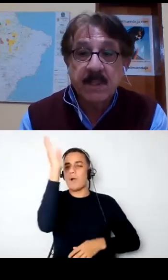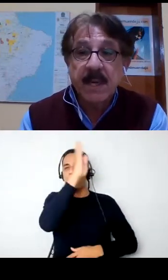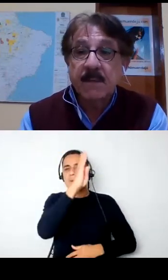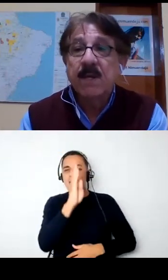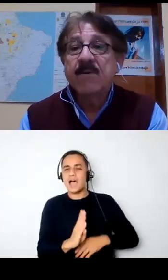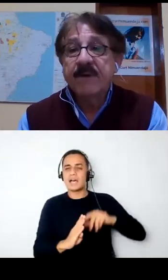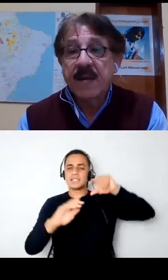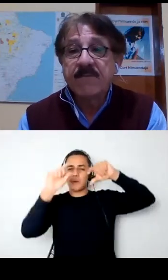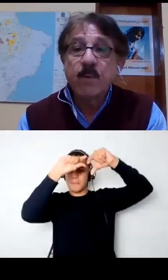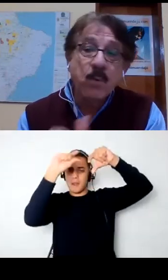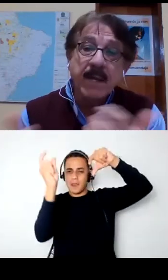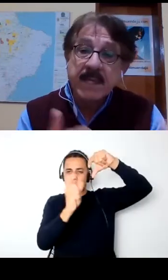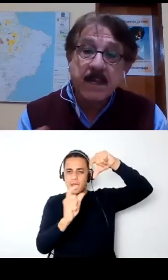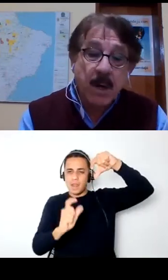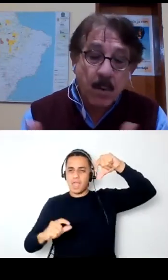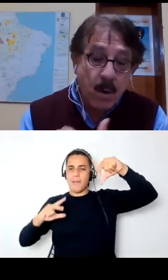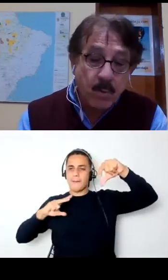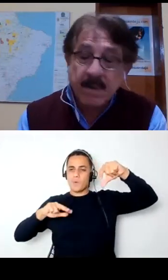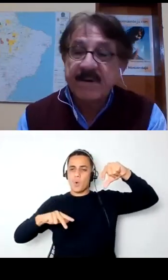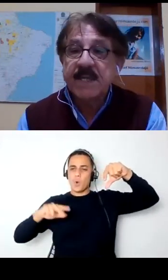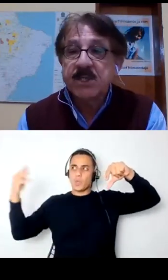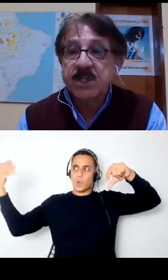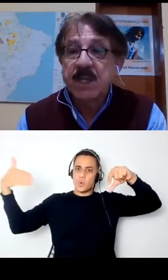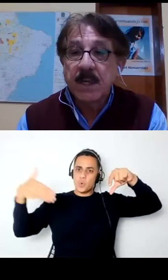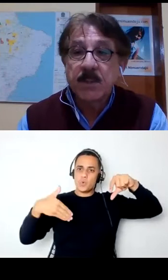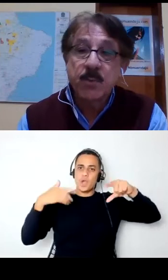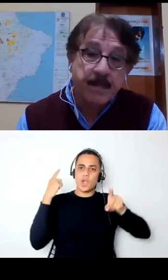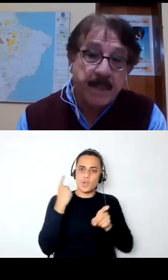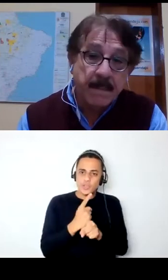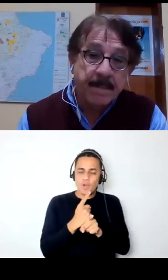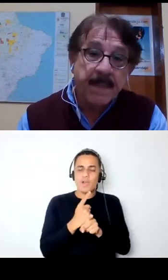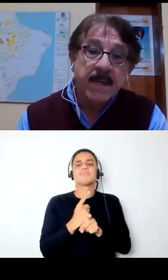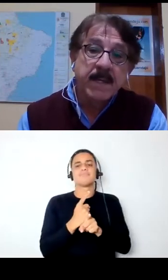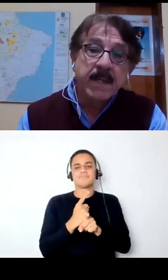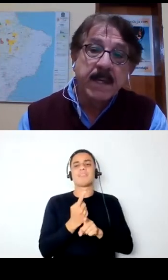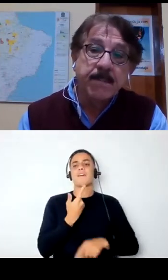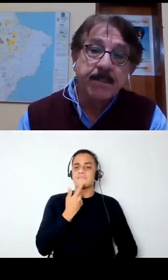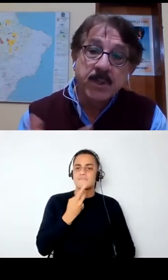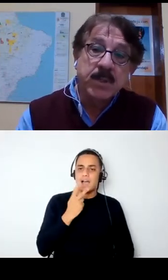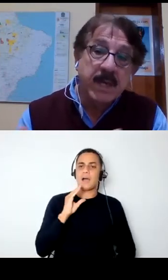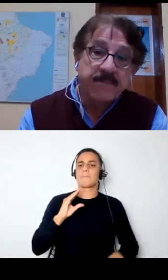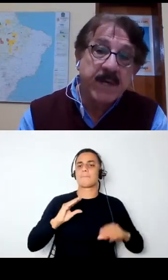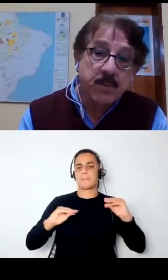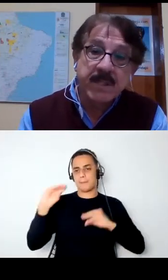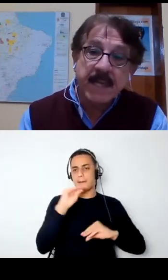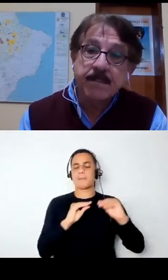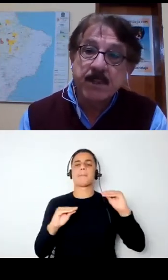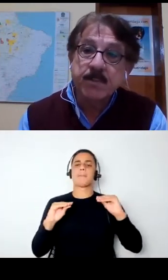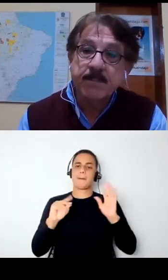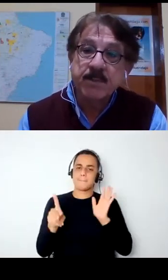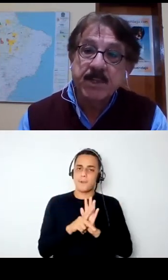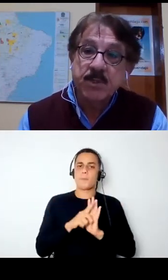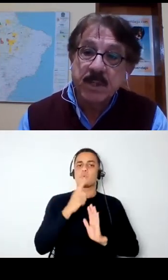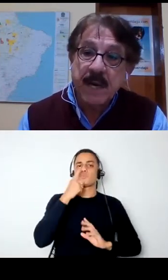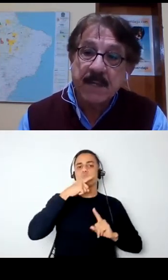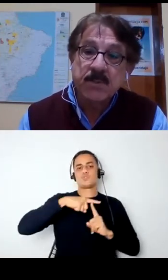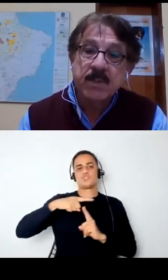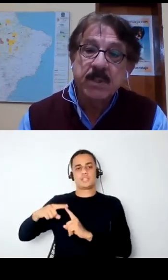portugueses encontraram, falavam uma língua ou alguma variante de língua tupi, e por isso ela foi adotada pelos